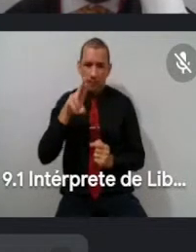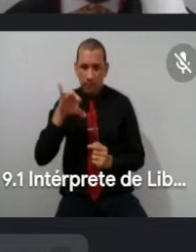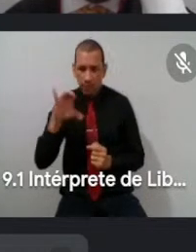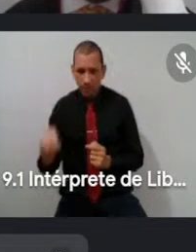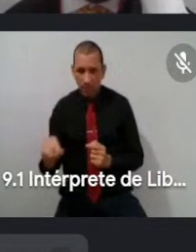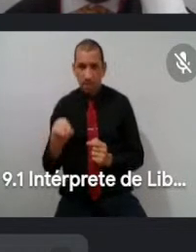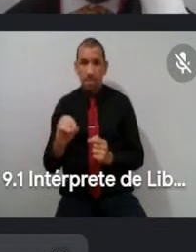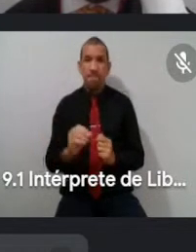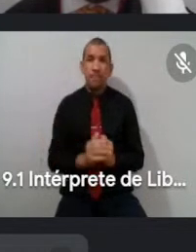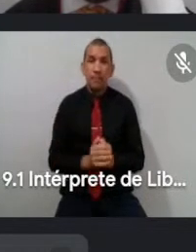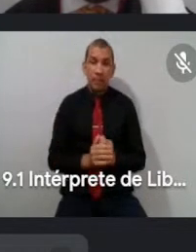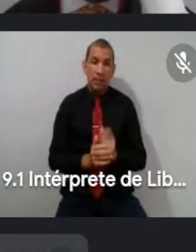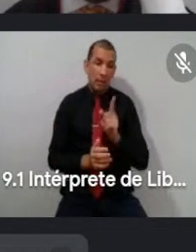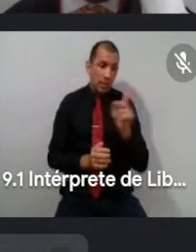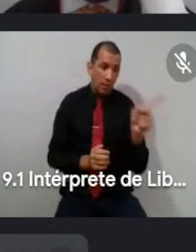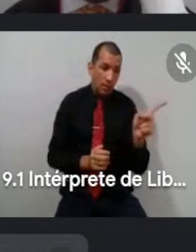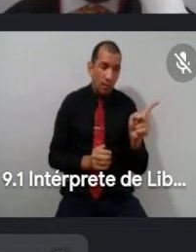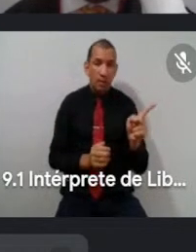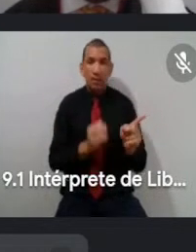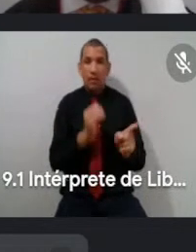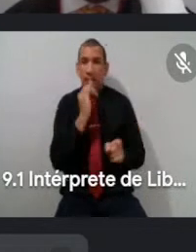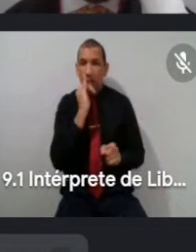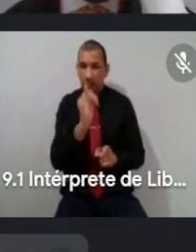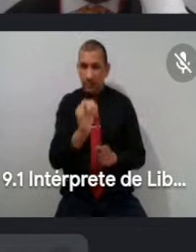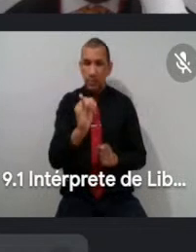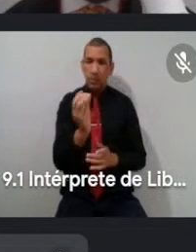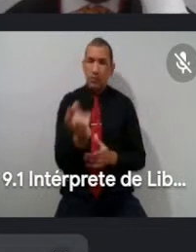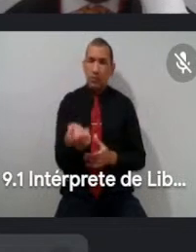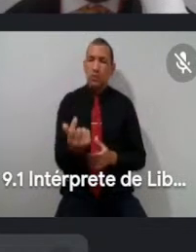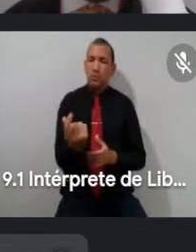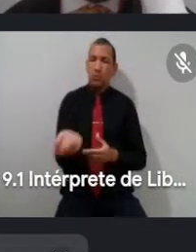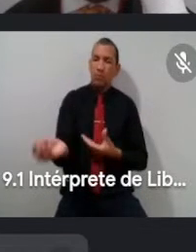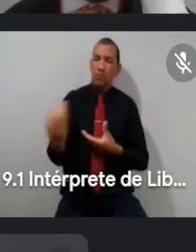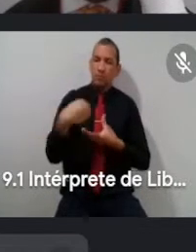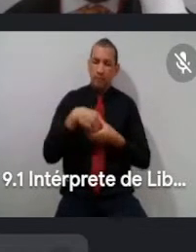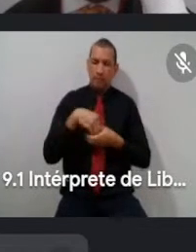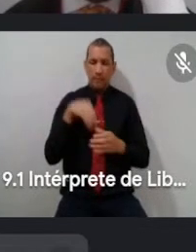é a parte dizer que teve o seu voto comprado